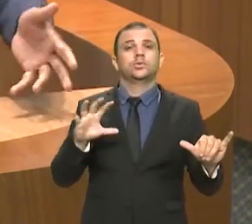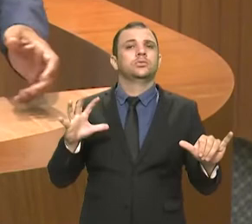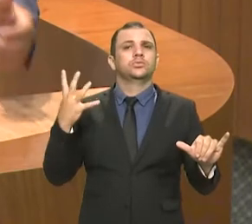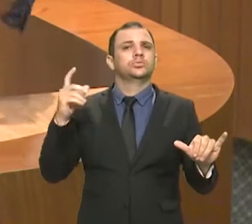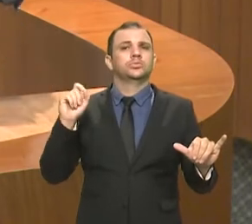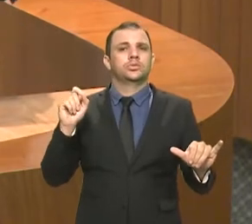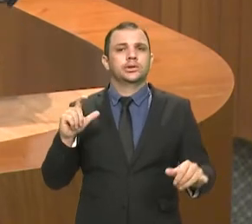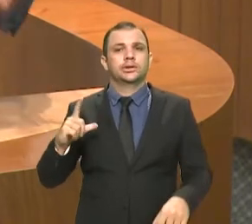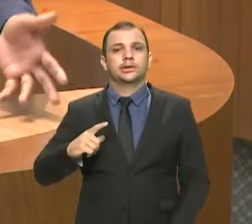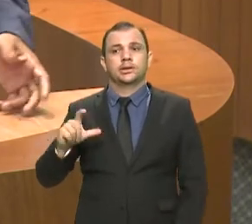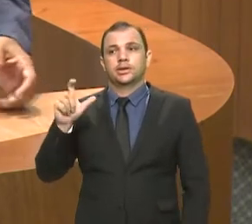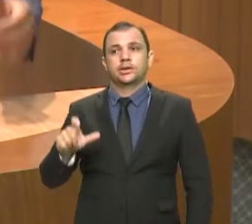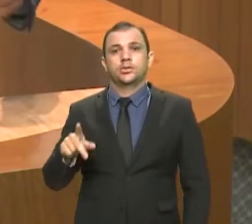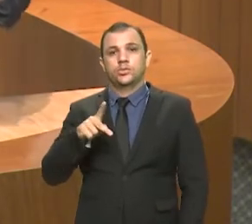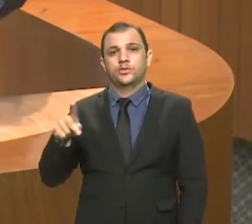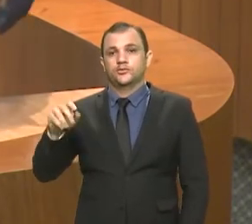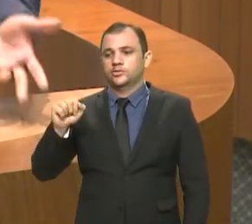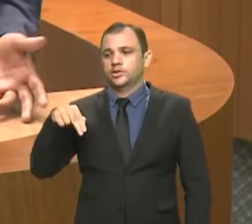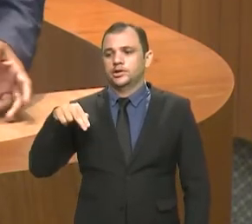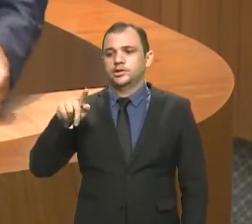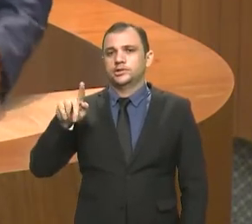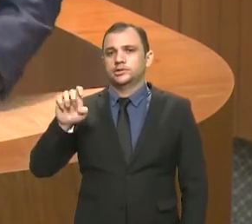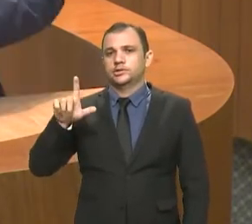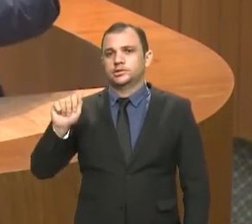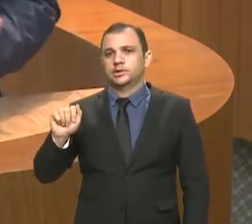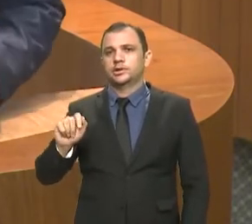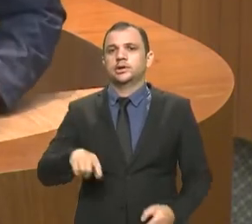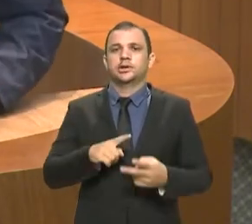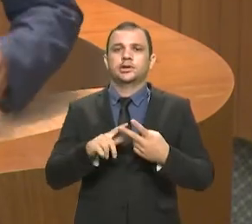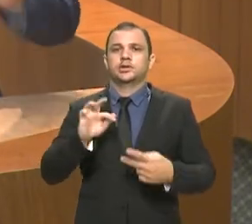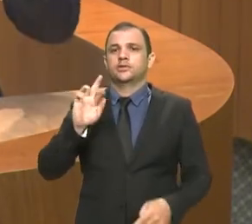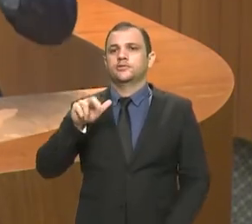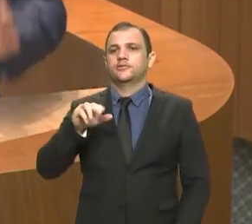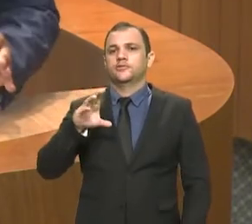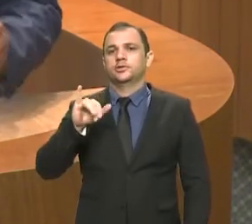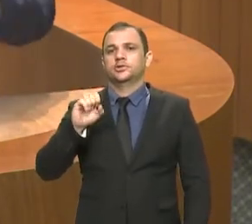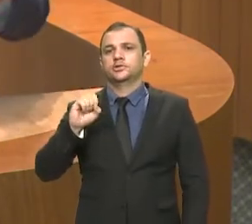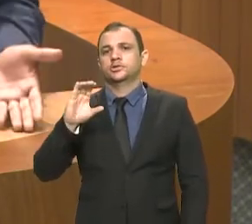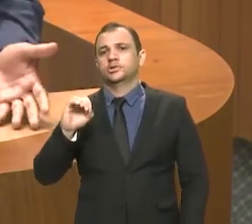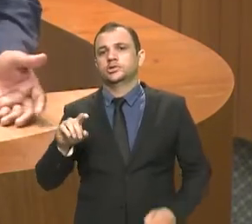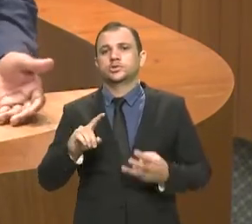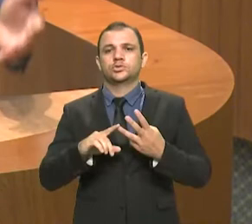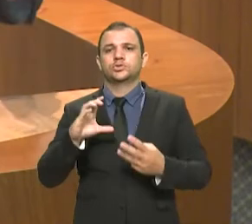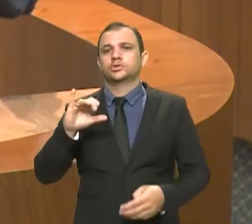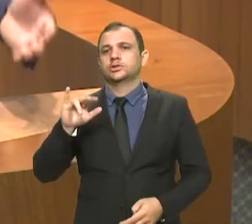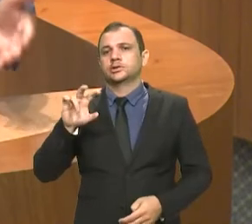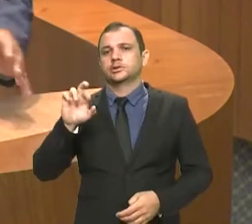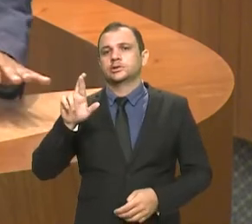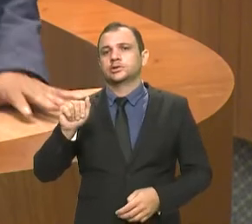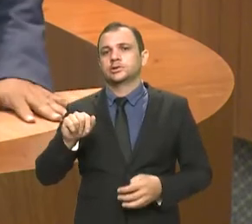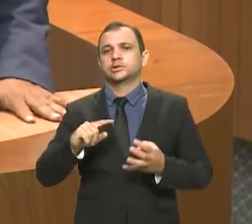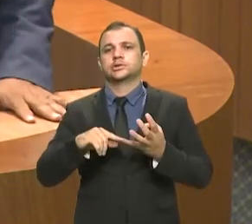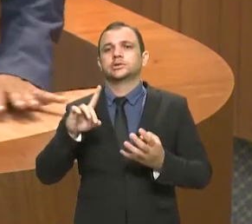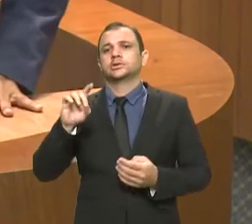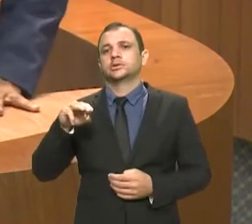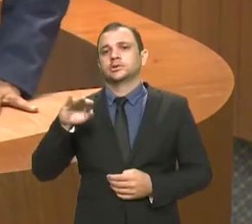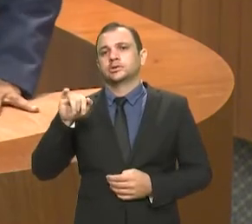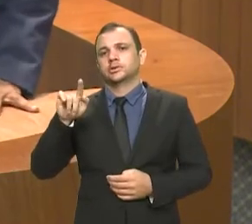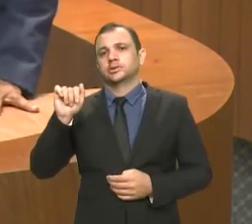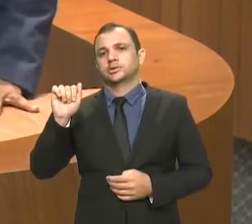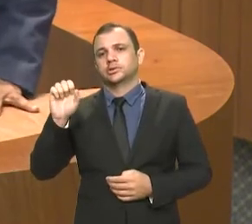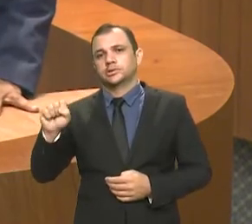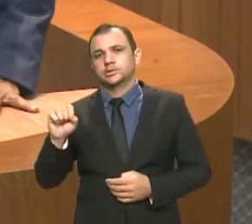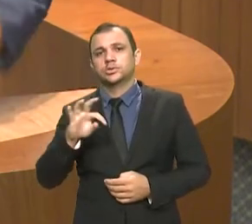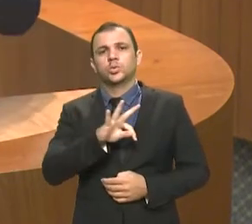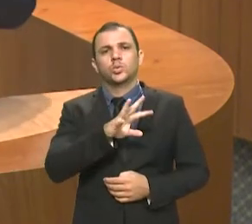professora Ângela, professor Francisco, professora Cícera, professora Domingas, de todos, professora Raimundinha, de todos os professores na